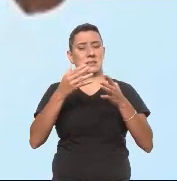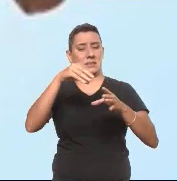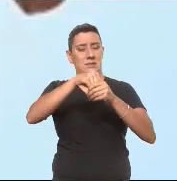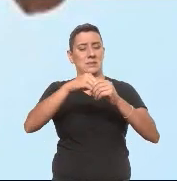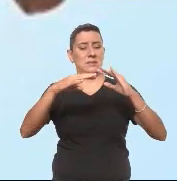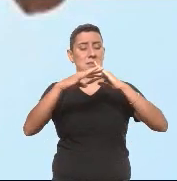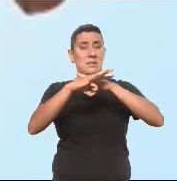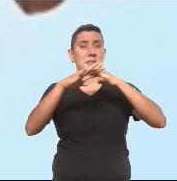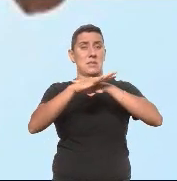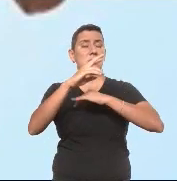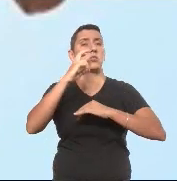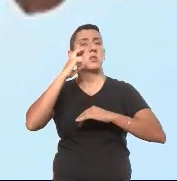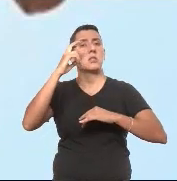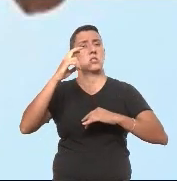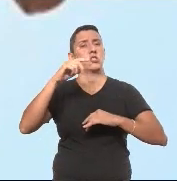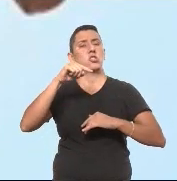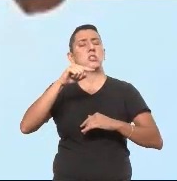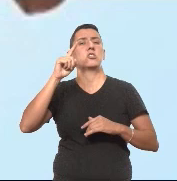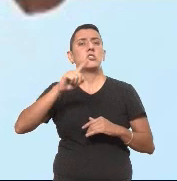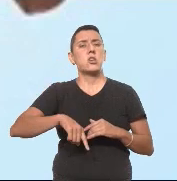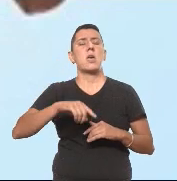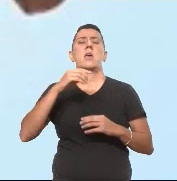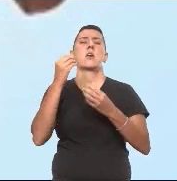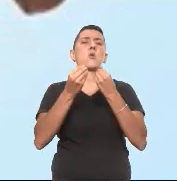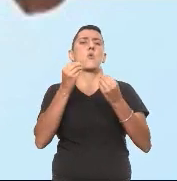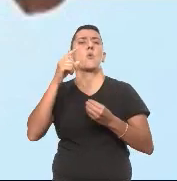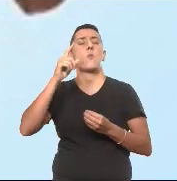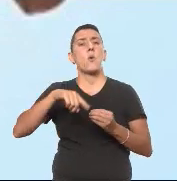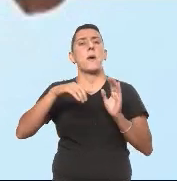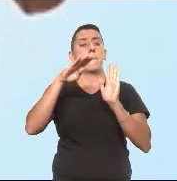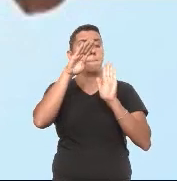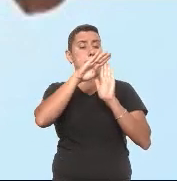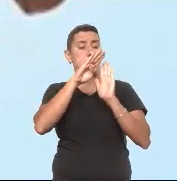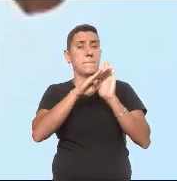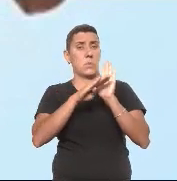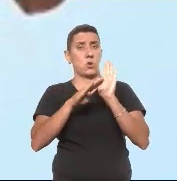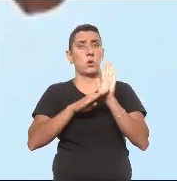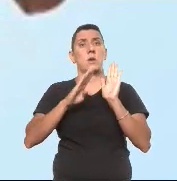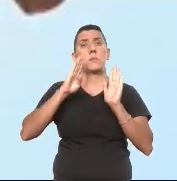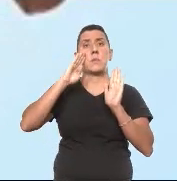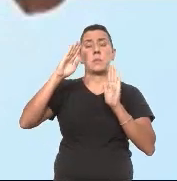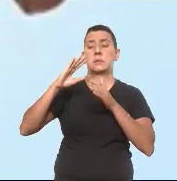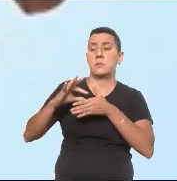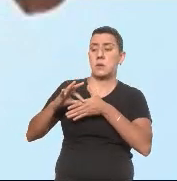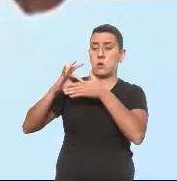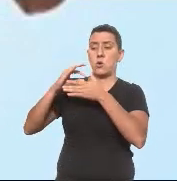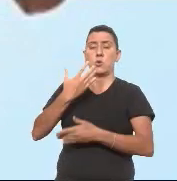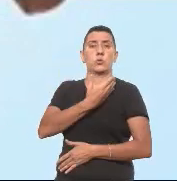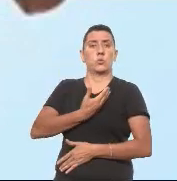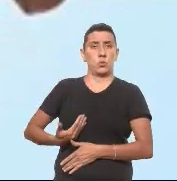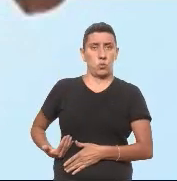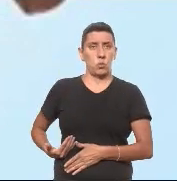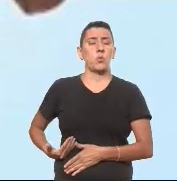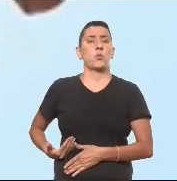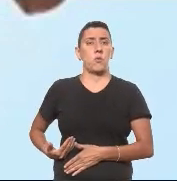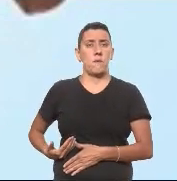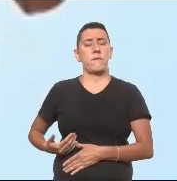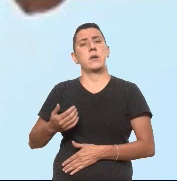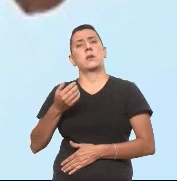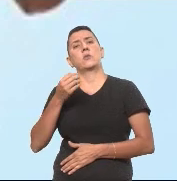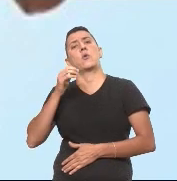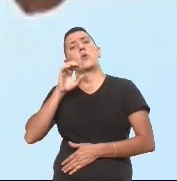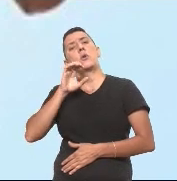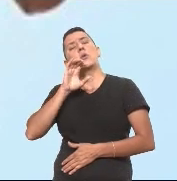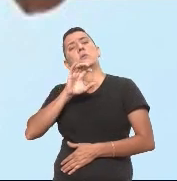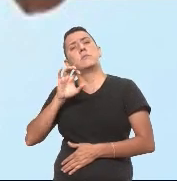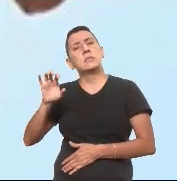considerar que são iniciativas programas de iniciativas lideradas por governantes serem cidades ou estados